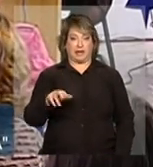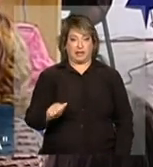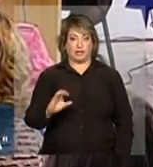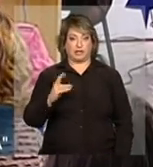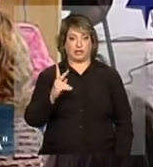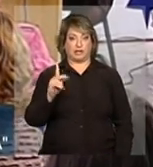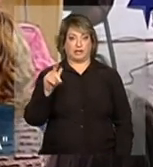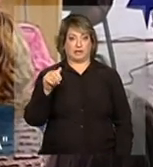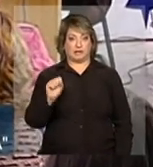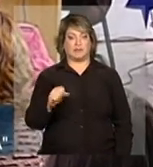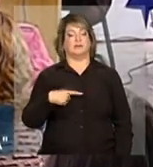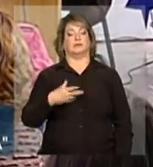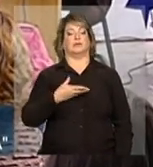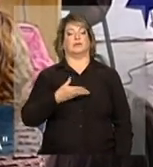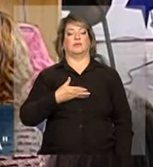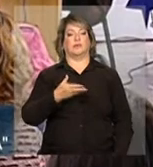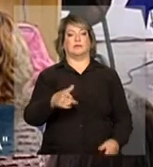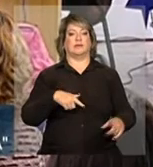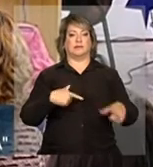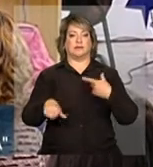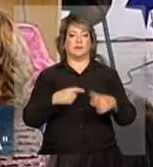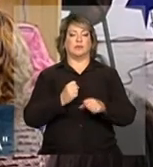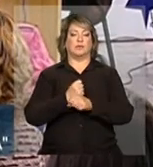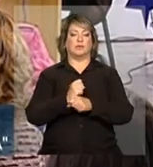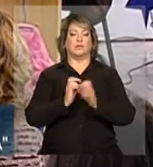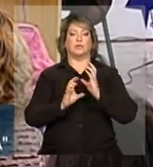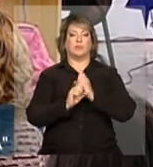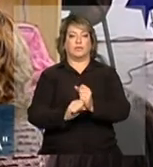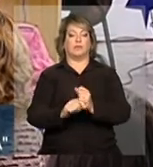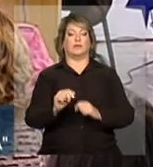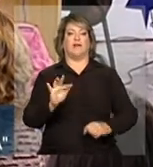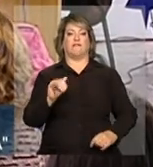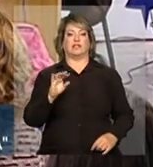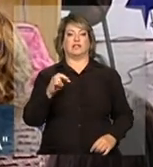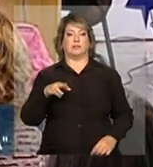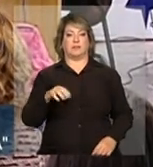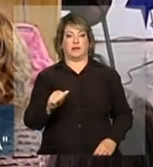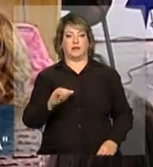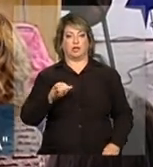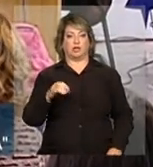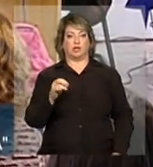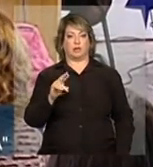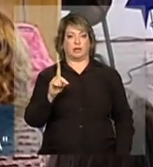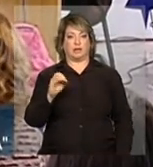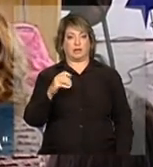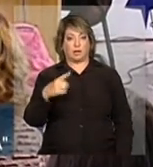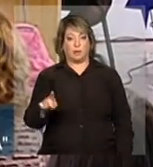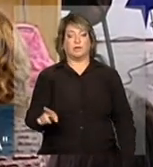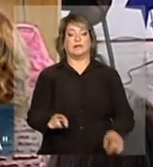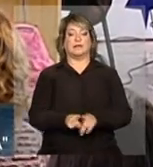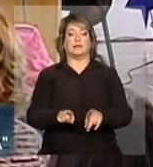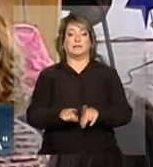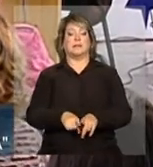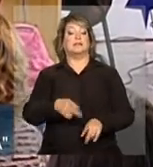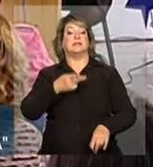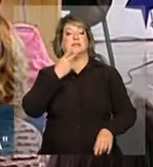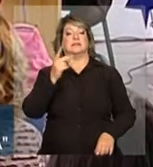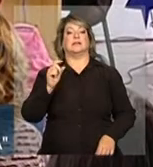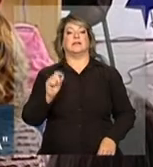a companheira de longa jornada, Fátima Jordão, né, e dizer que